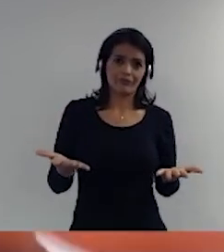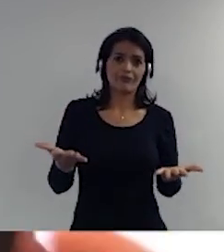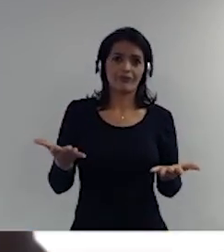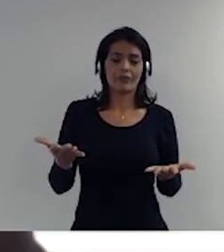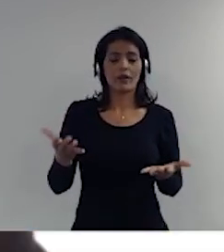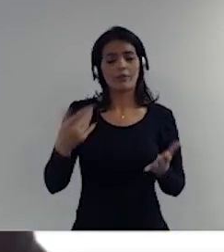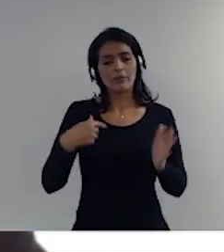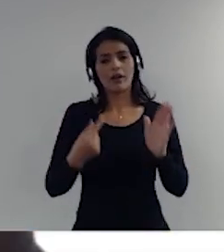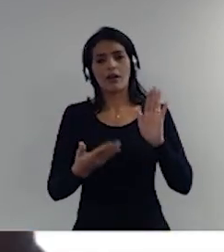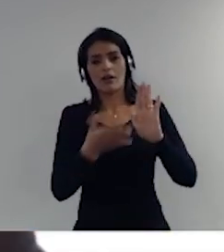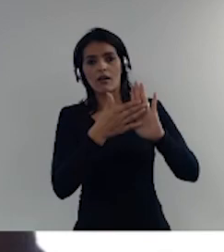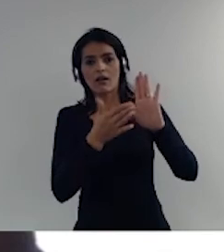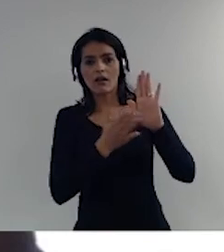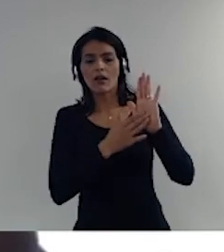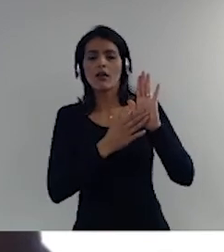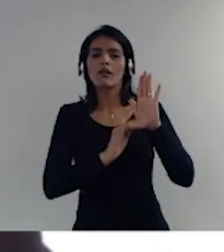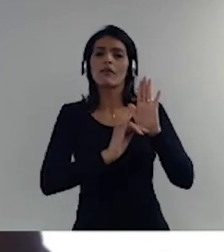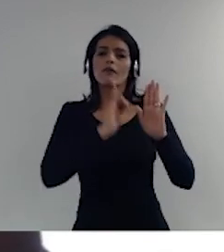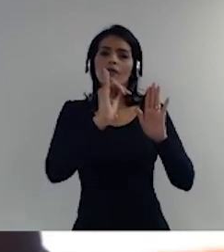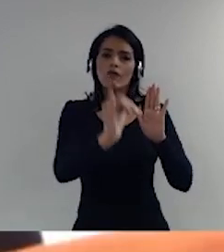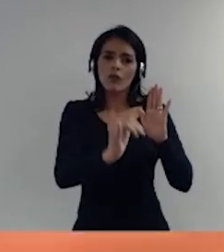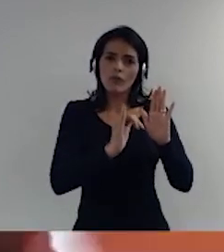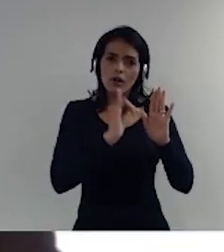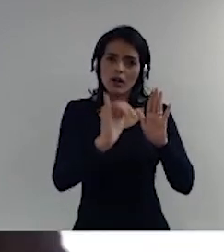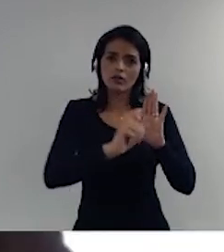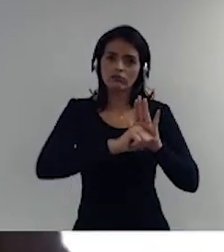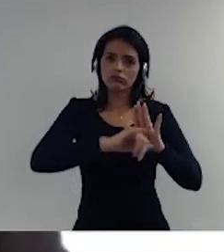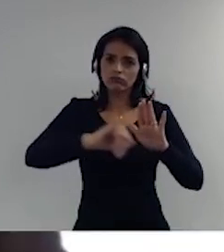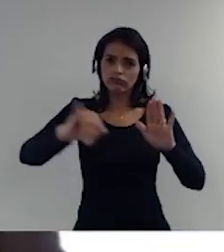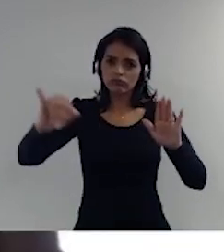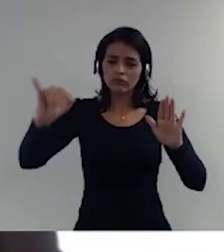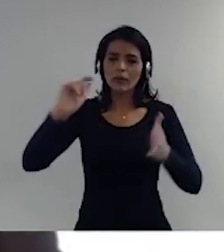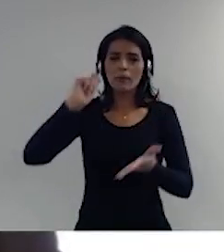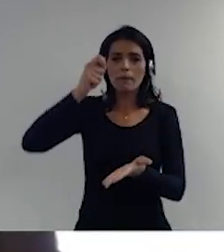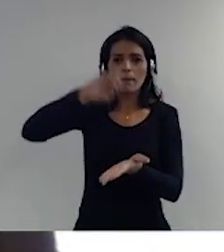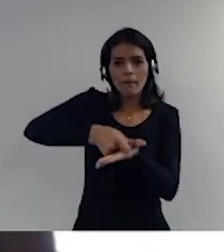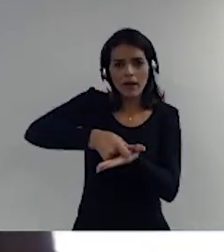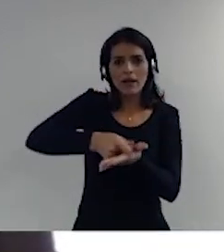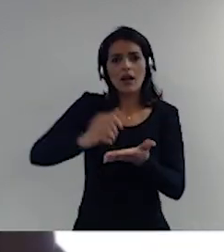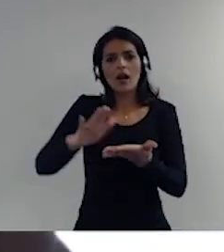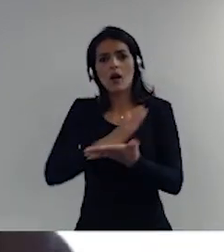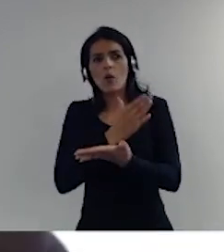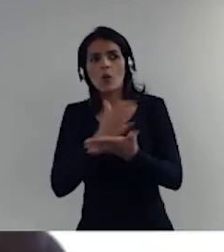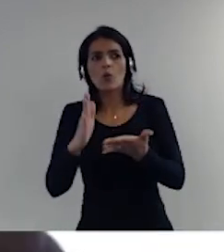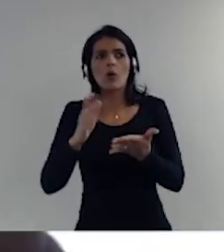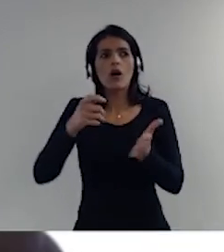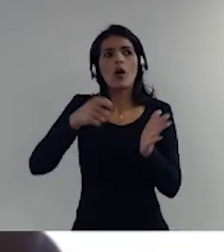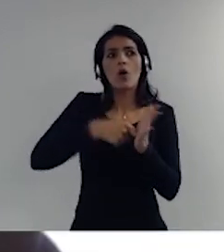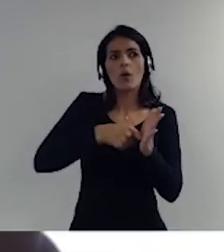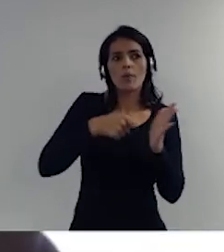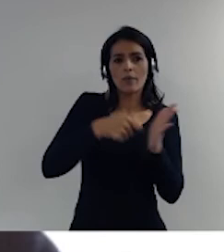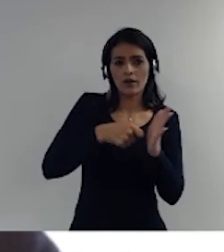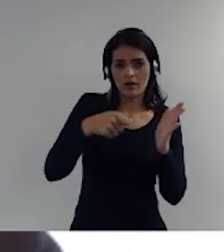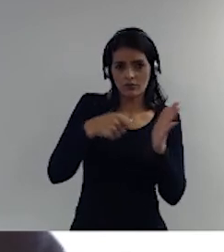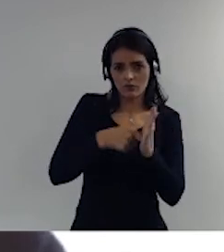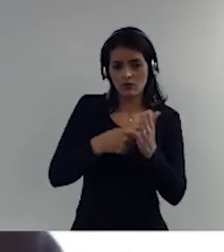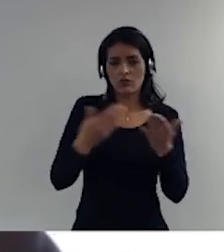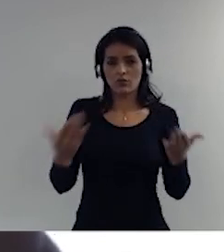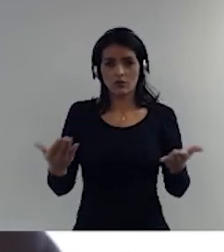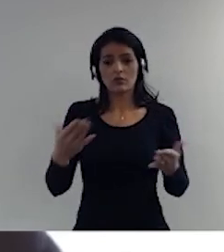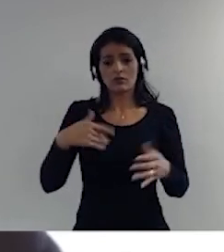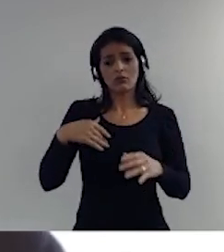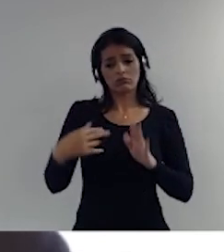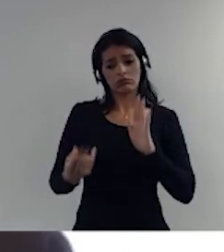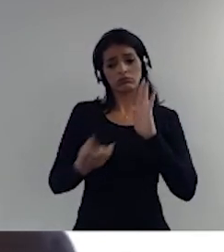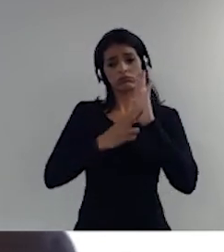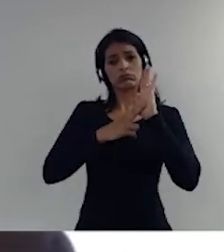para a apresentação de informações, para o pagamento de determinadas obrigações, e nos coube